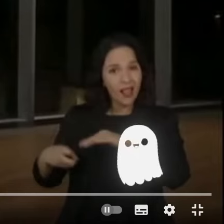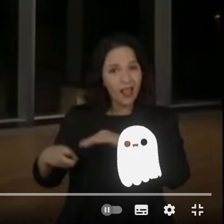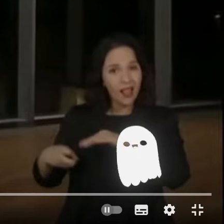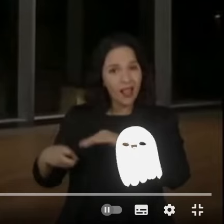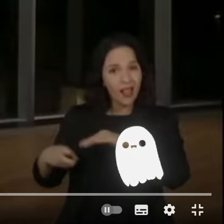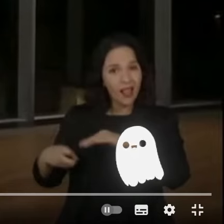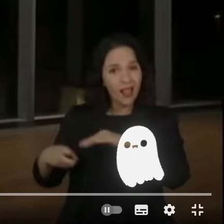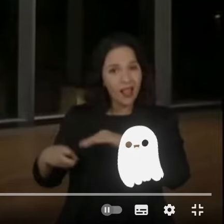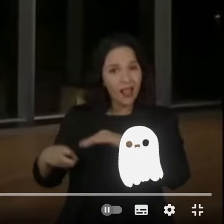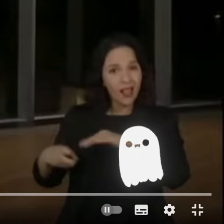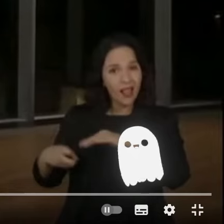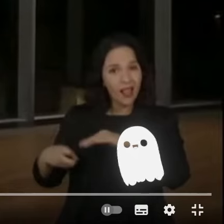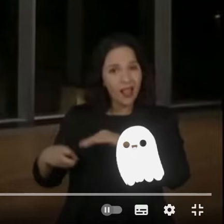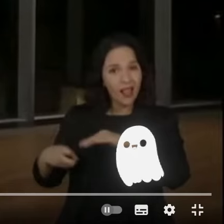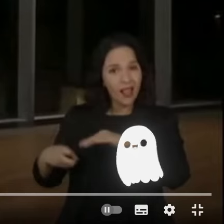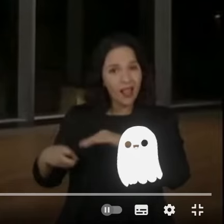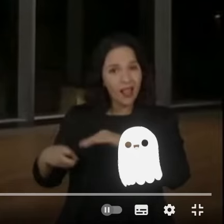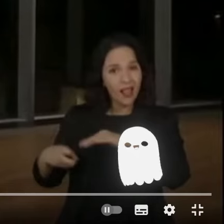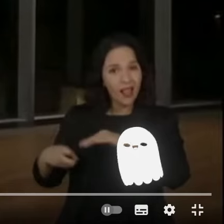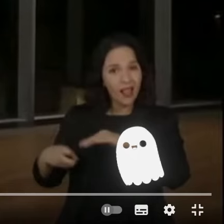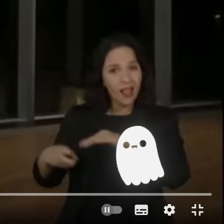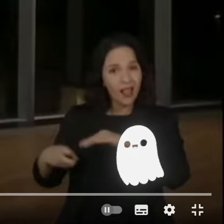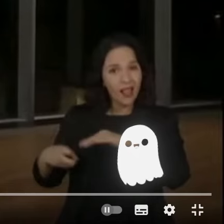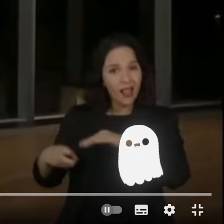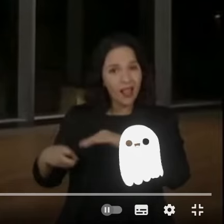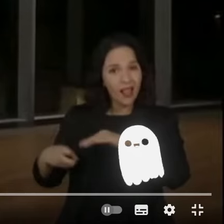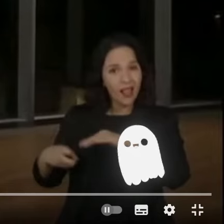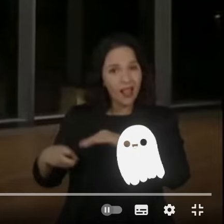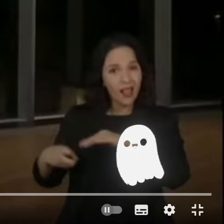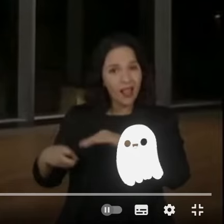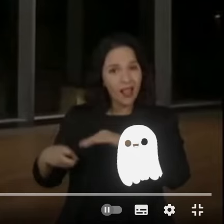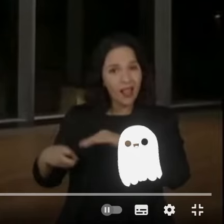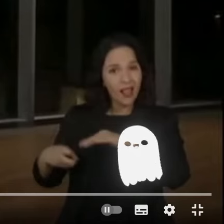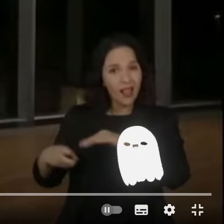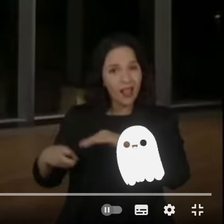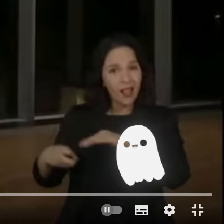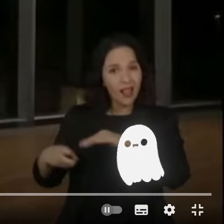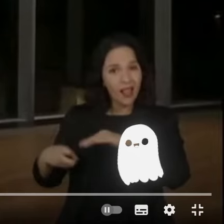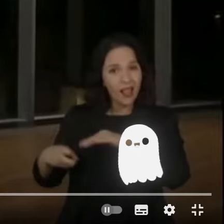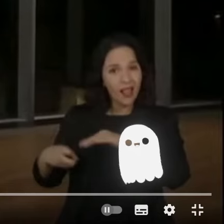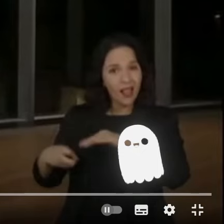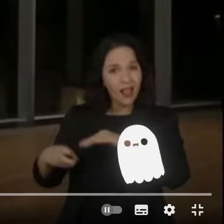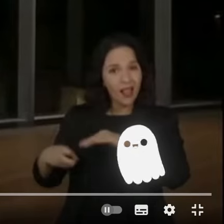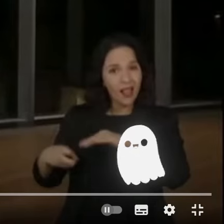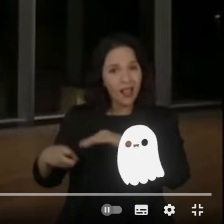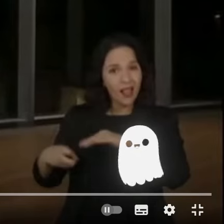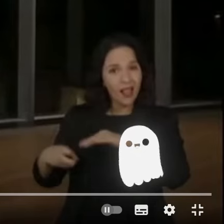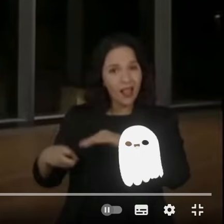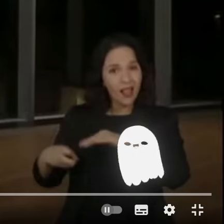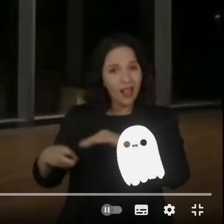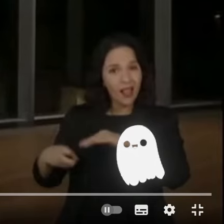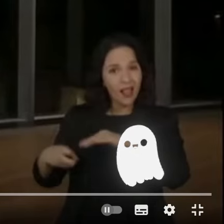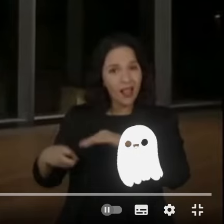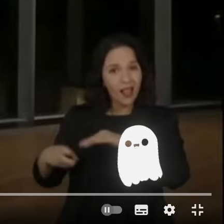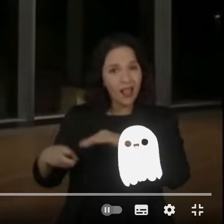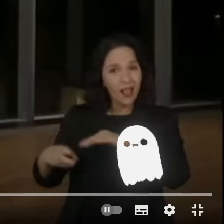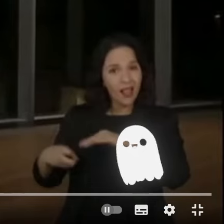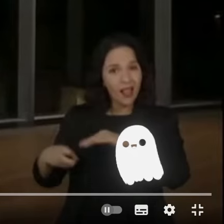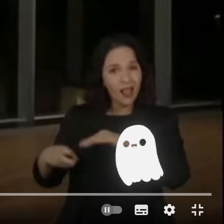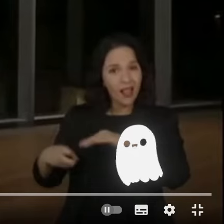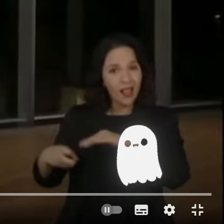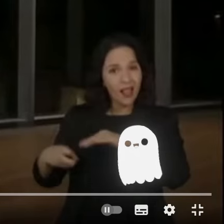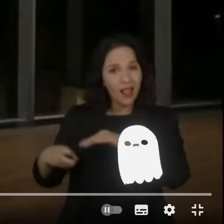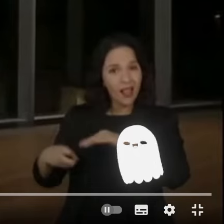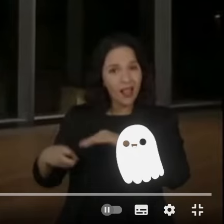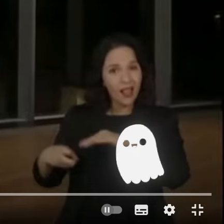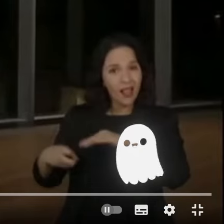respondi. Eu falei pra ela, desce e vem falar aqui embaixo, quando a gente tava voltando da praia. Eu falei, tu desce e vem falar aqui embaixo. E daí ela falou, peraí. Daí eu falei pro Vini,